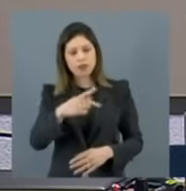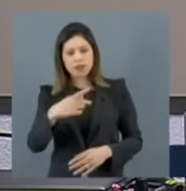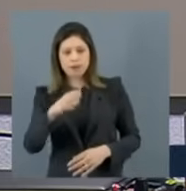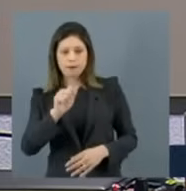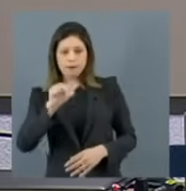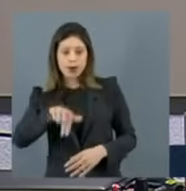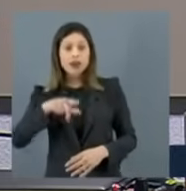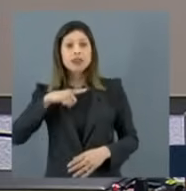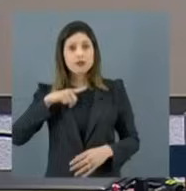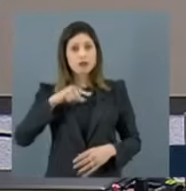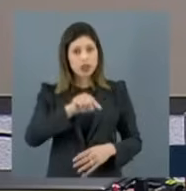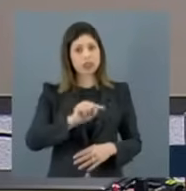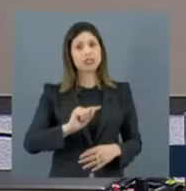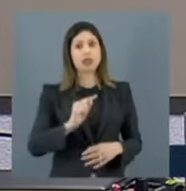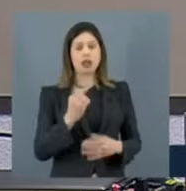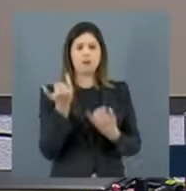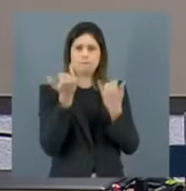desinformação.